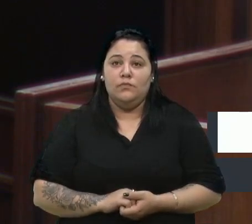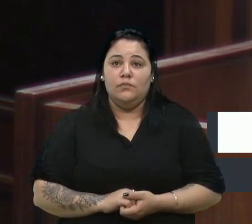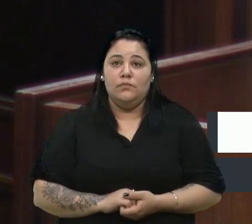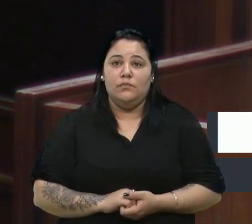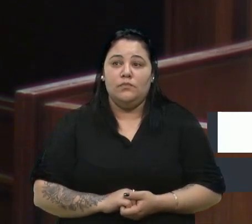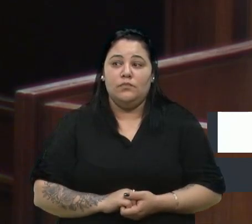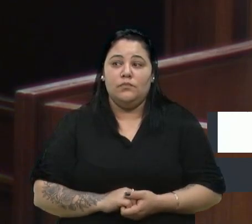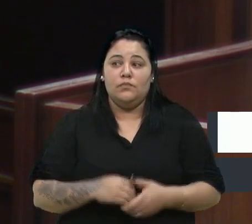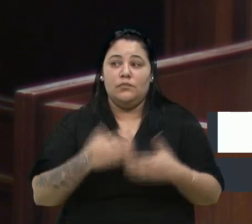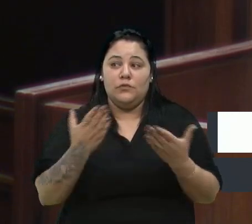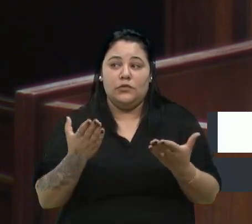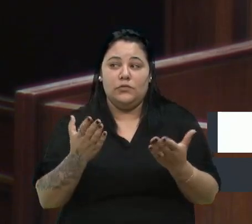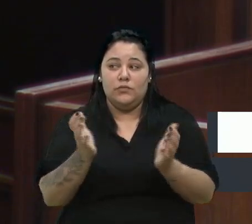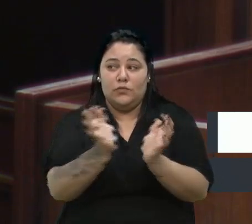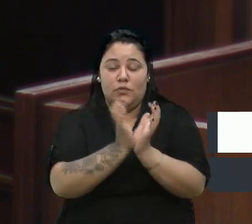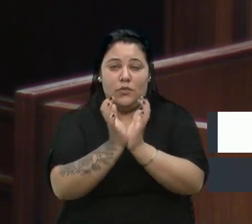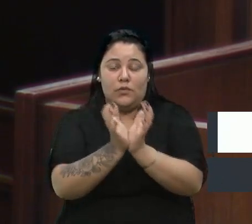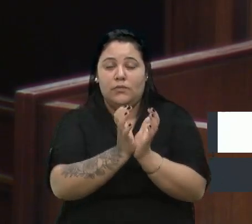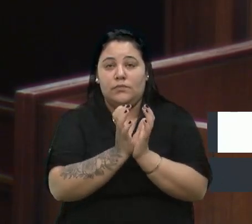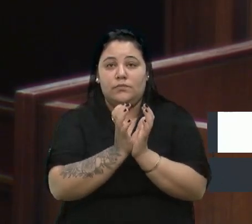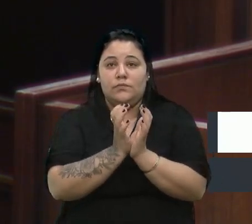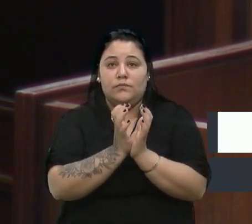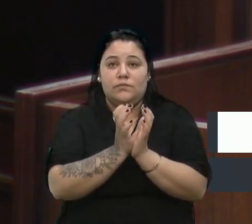Então, nobres colegas,